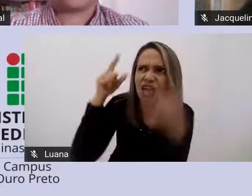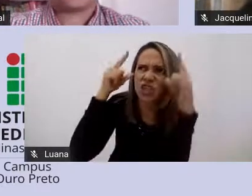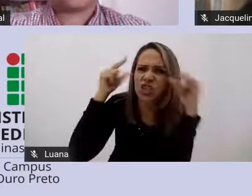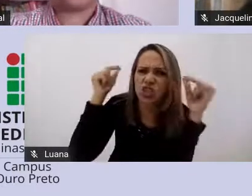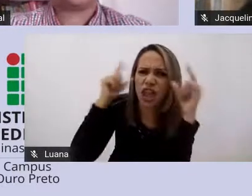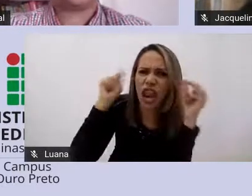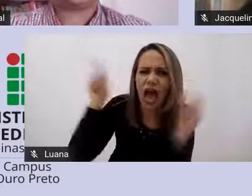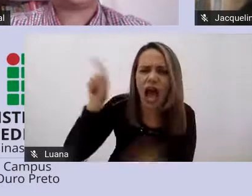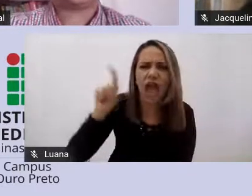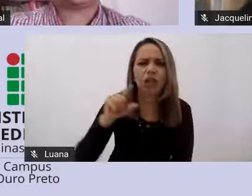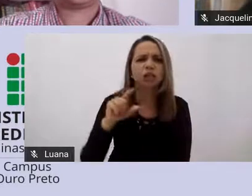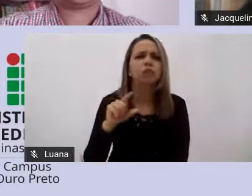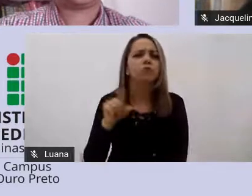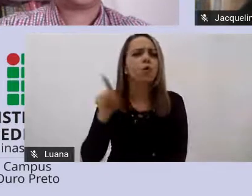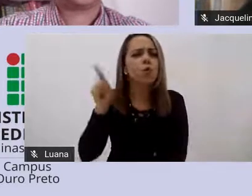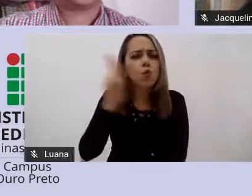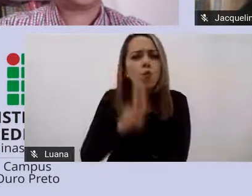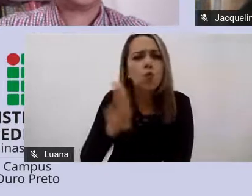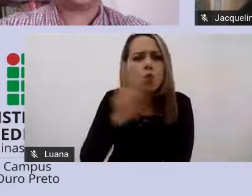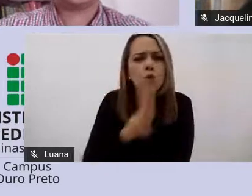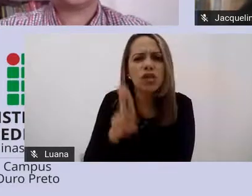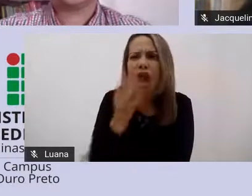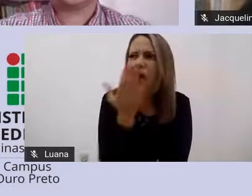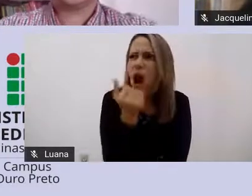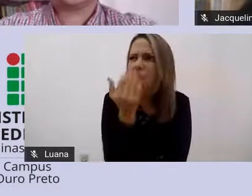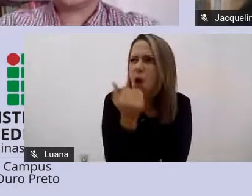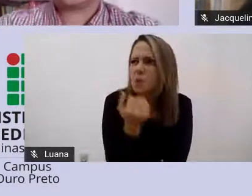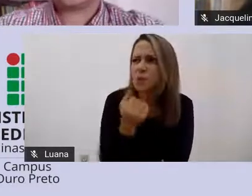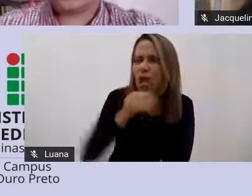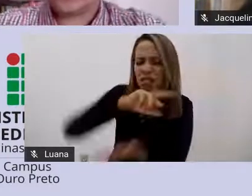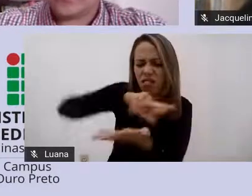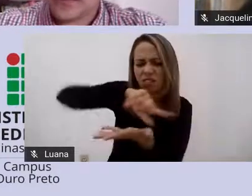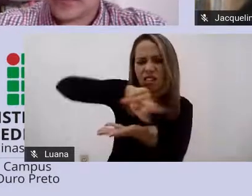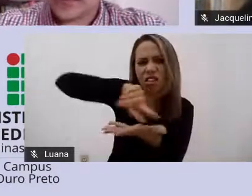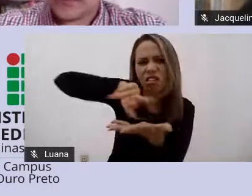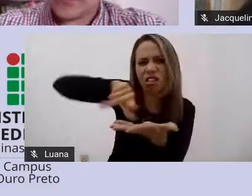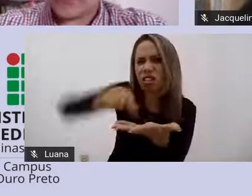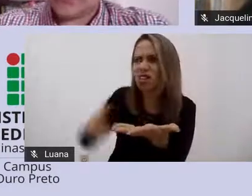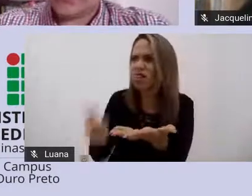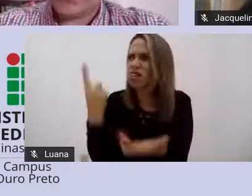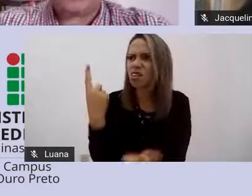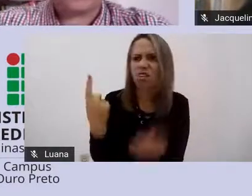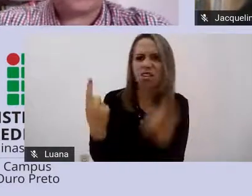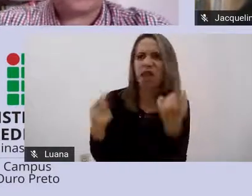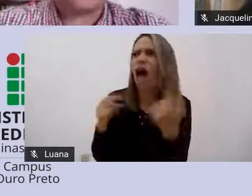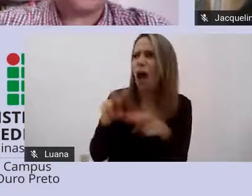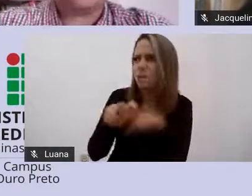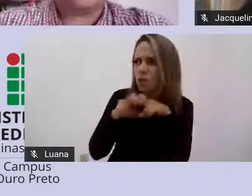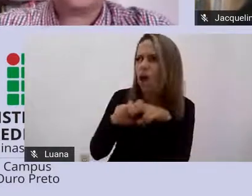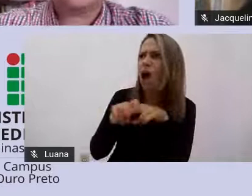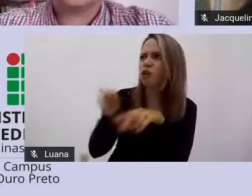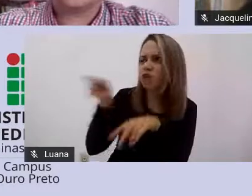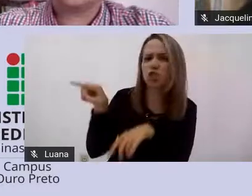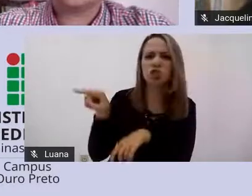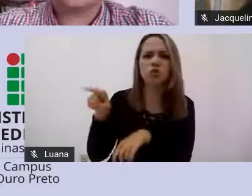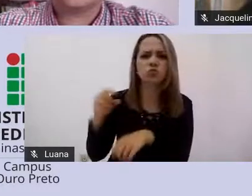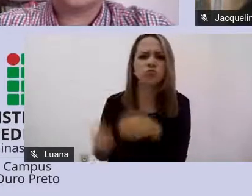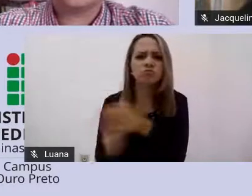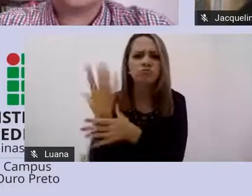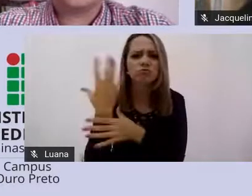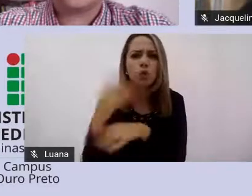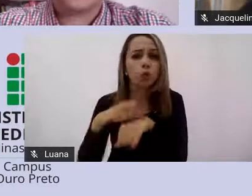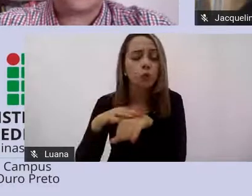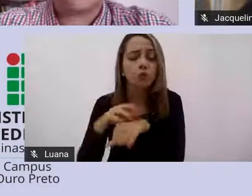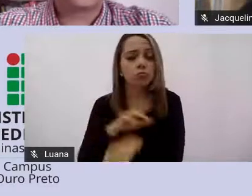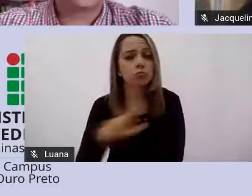gente apaga determinados traços da nossa história, da nossa tradição alimentar, para a gente virar o dedo para o outro,